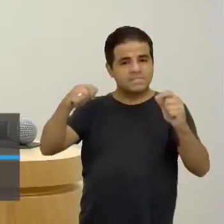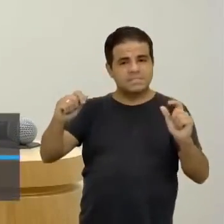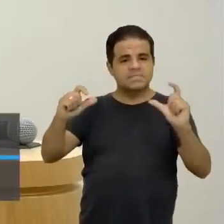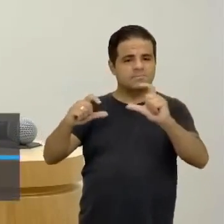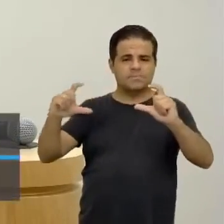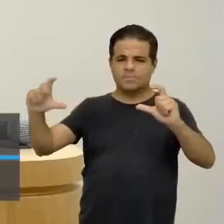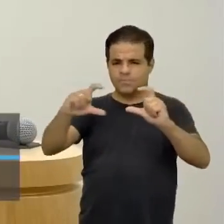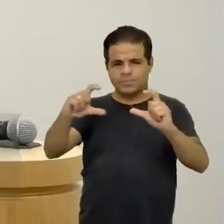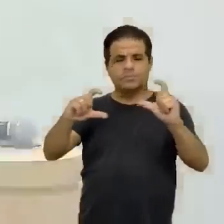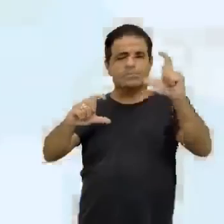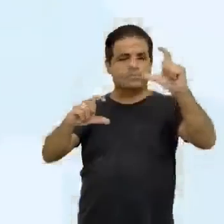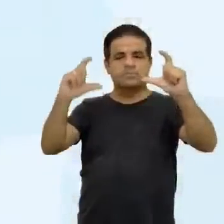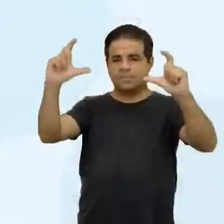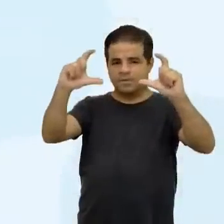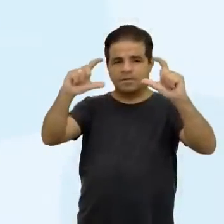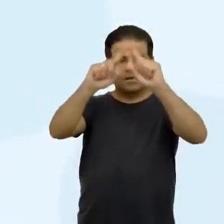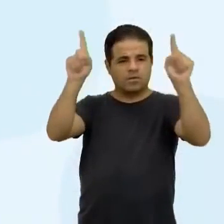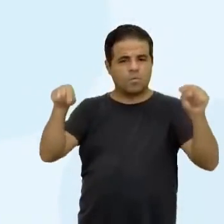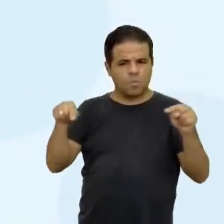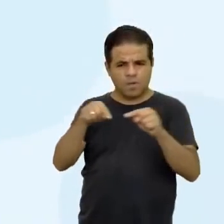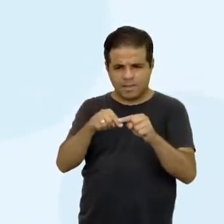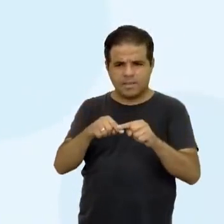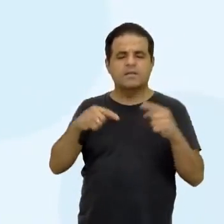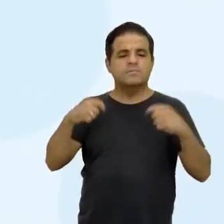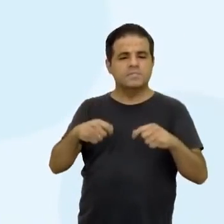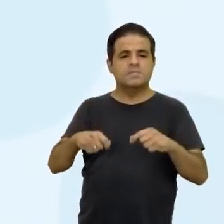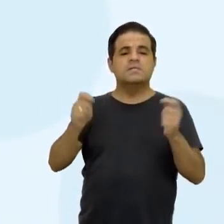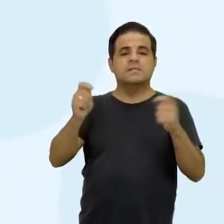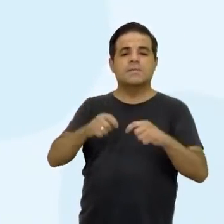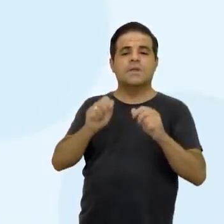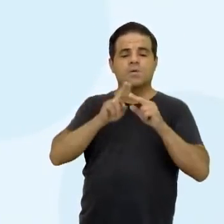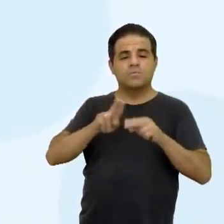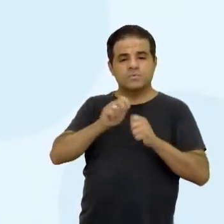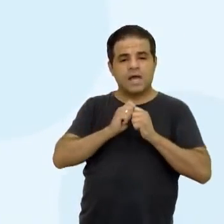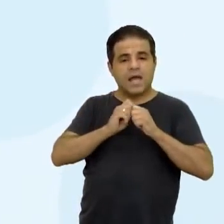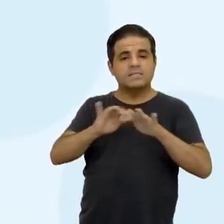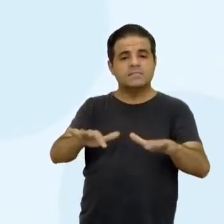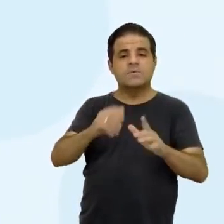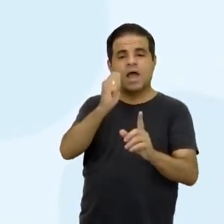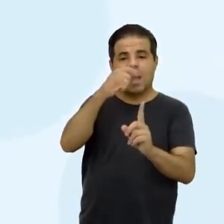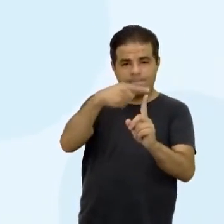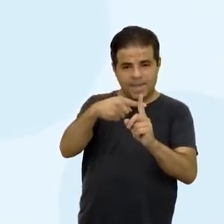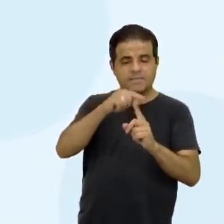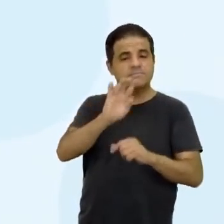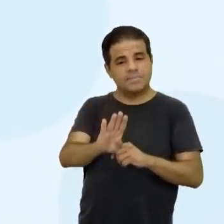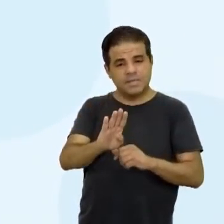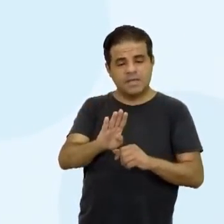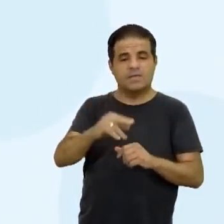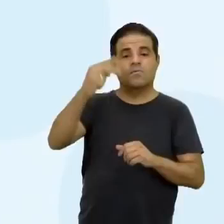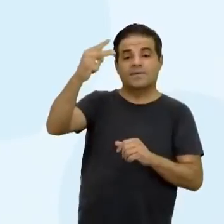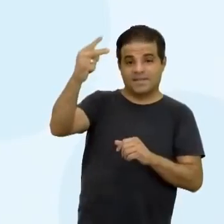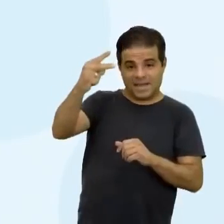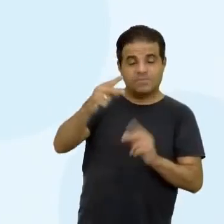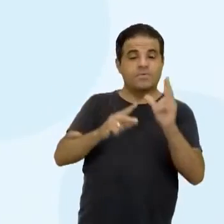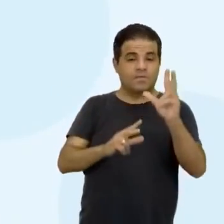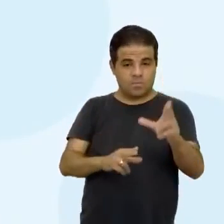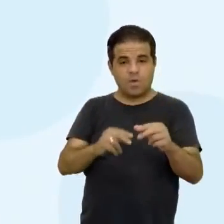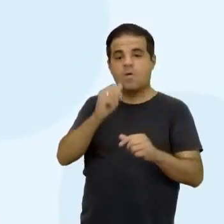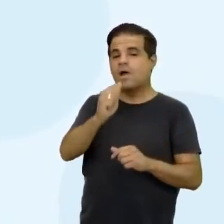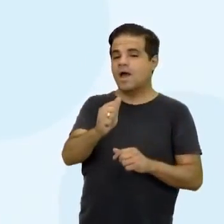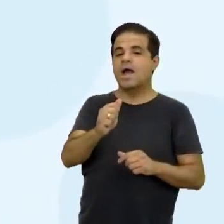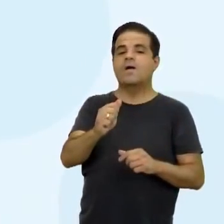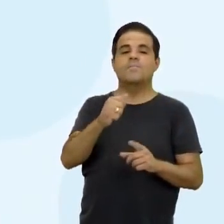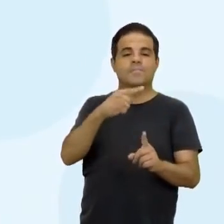quadrado direitinho veja aqui também que você pode fazer usando a distributiva né A mais B ao quadrado é